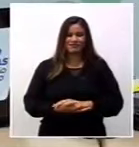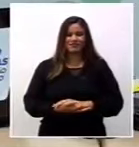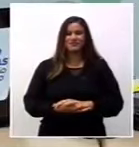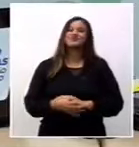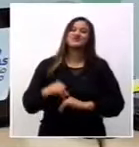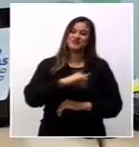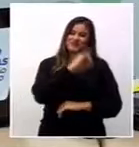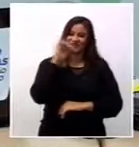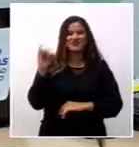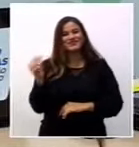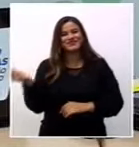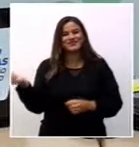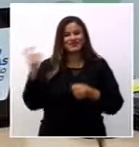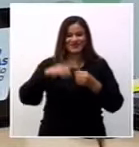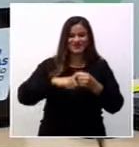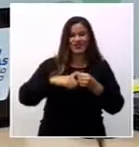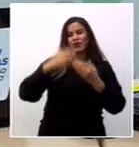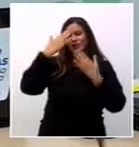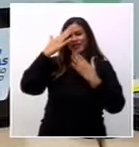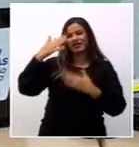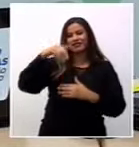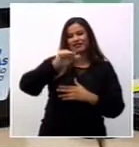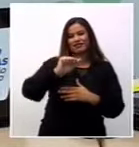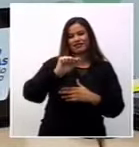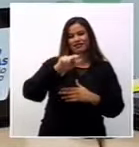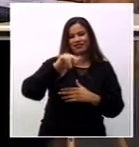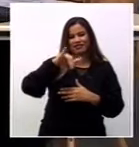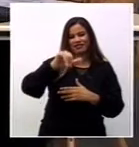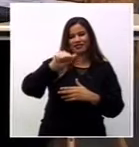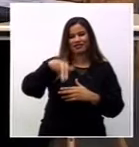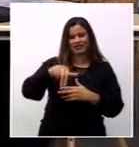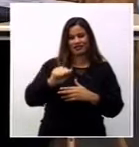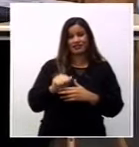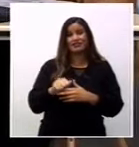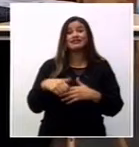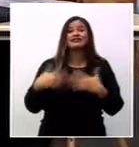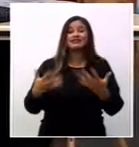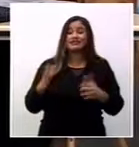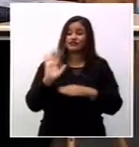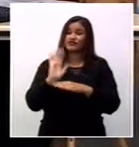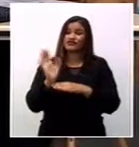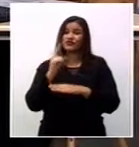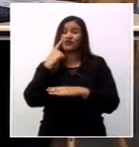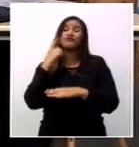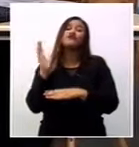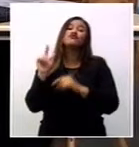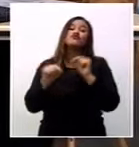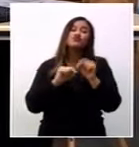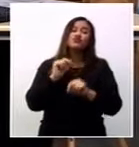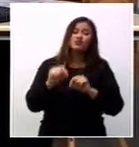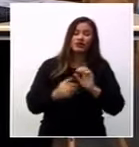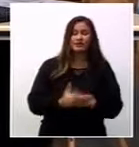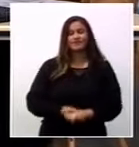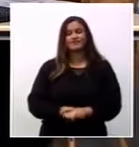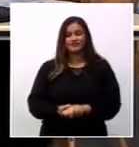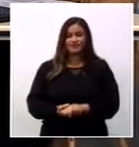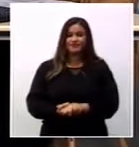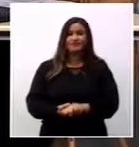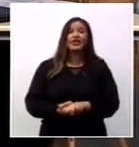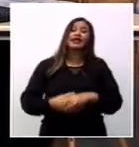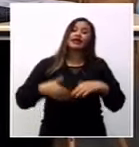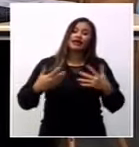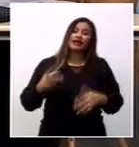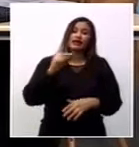Olá, estamos de volta. Obrigada, Mariana. Professor, e os comentários do vídeo? Olha, professora Milene, cada